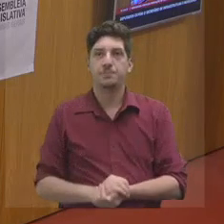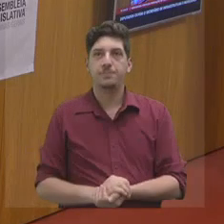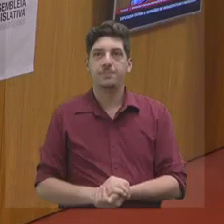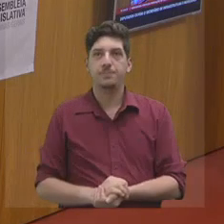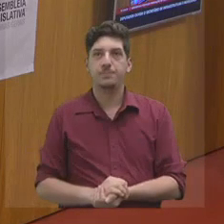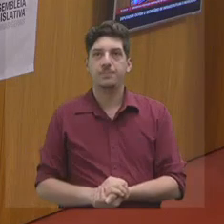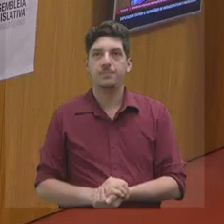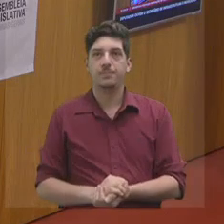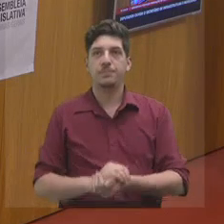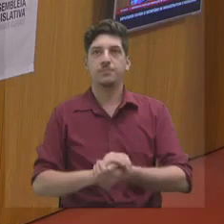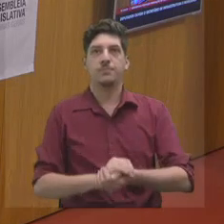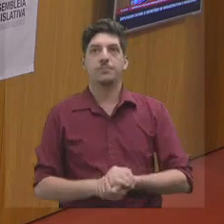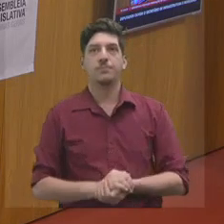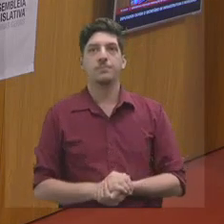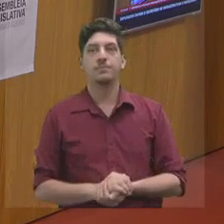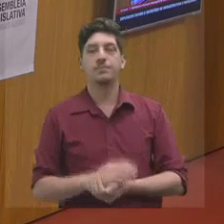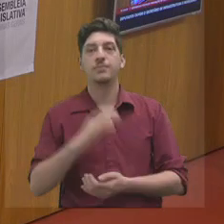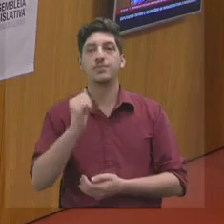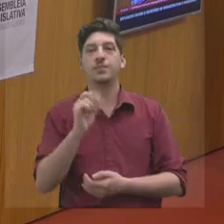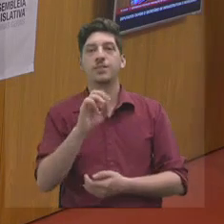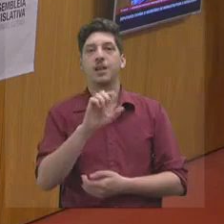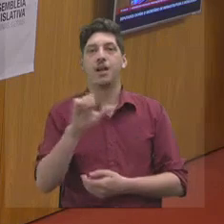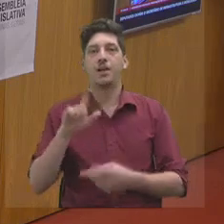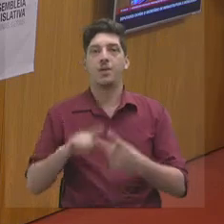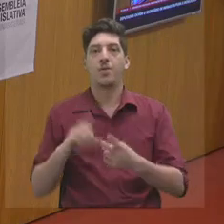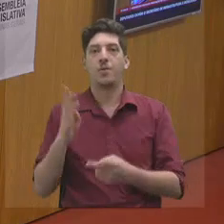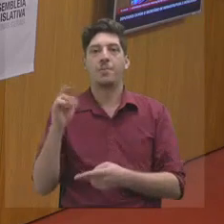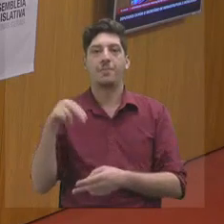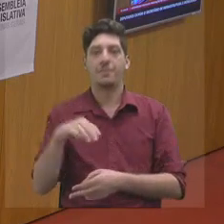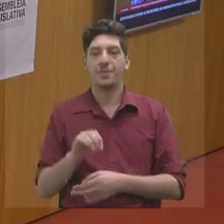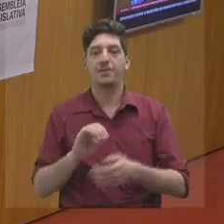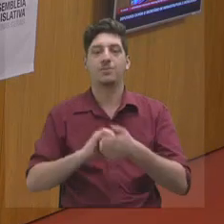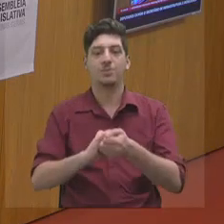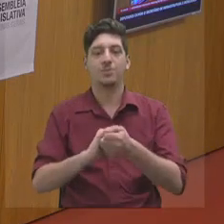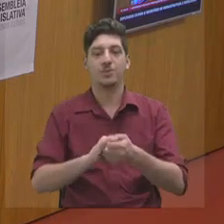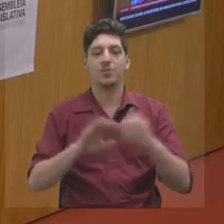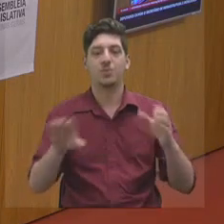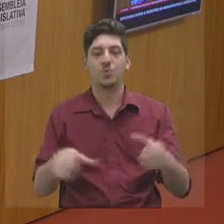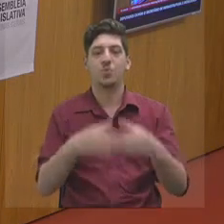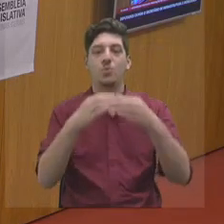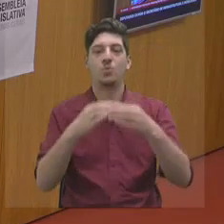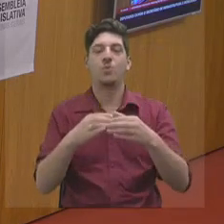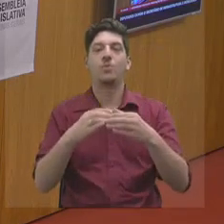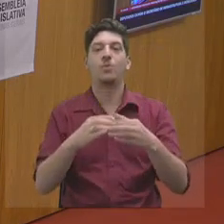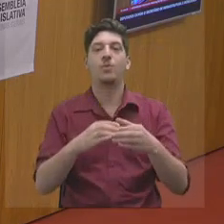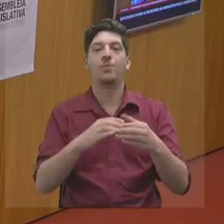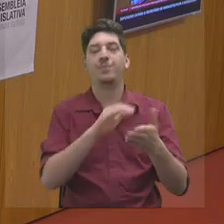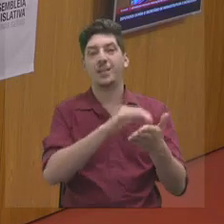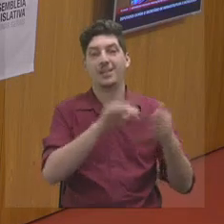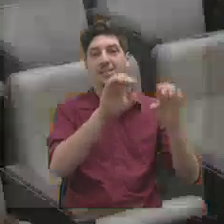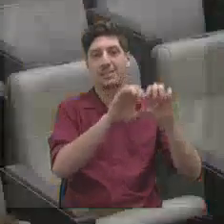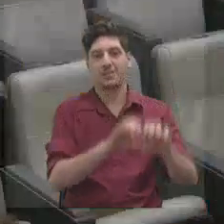através da Carol do Breno eu quero saudar toda a equipe aqui da ciência do Dr que nos acompanham aqui nessa